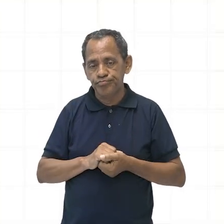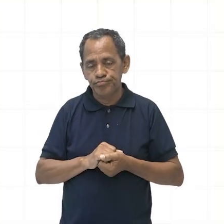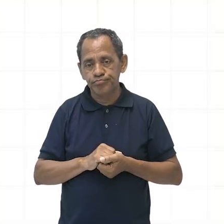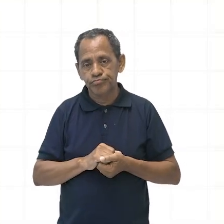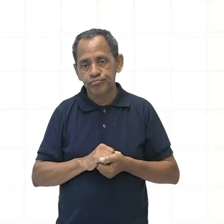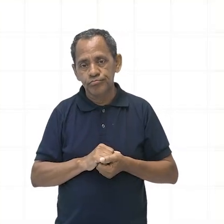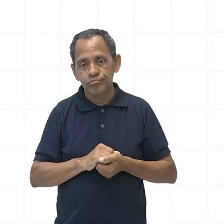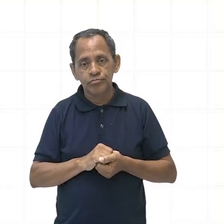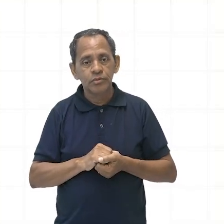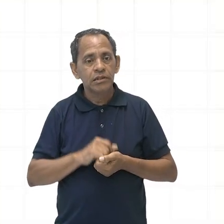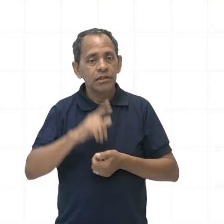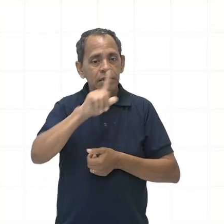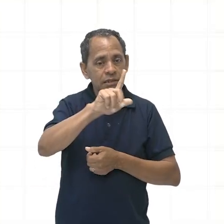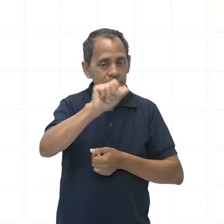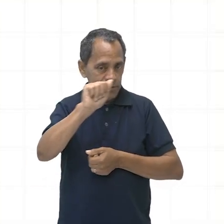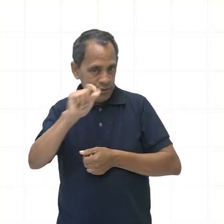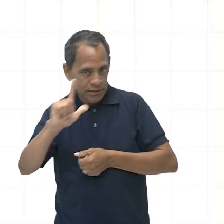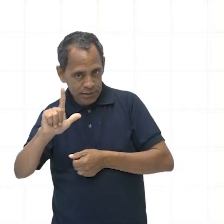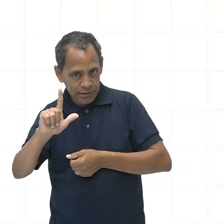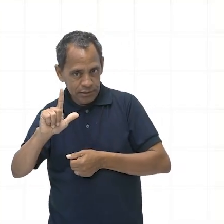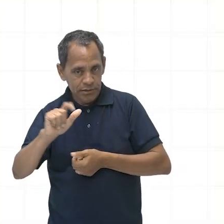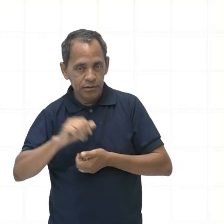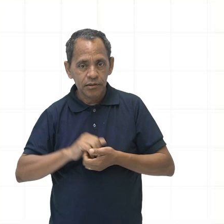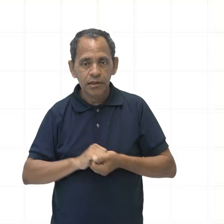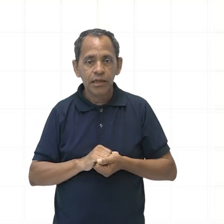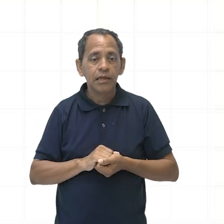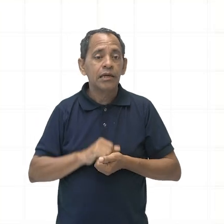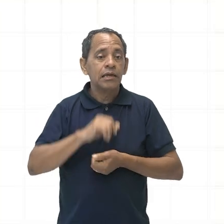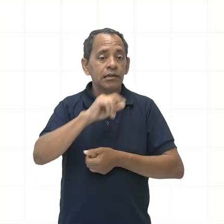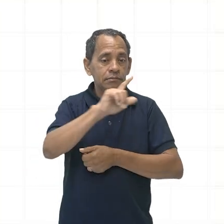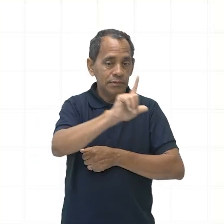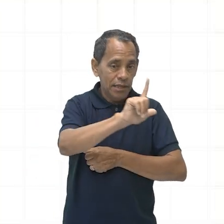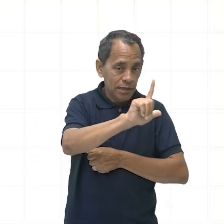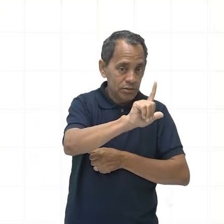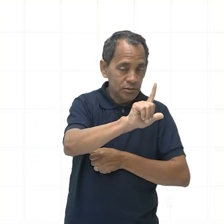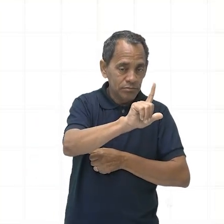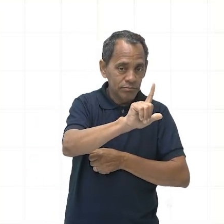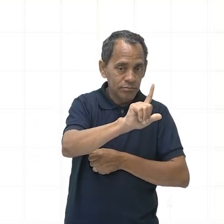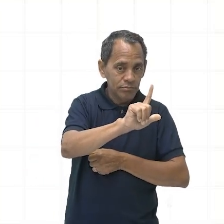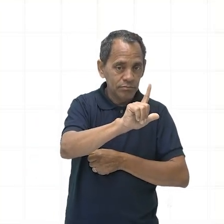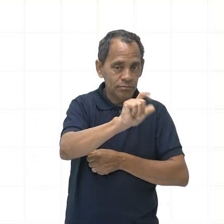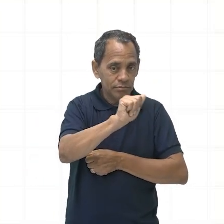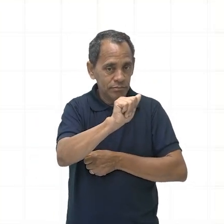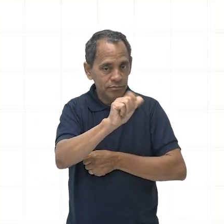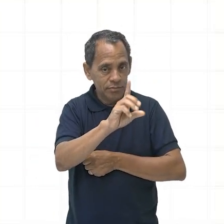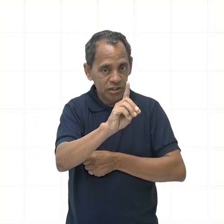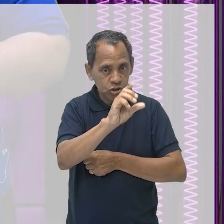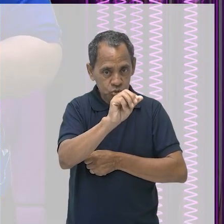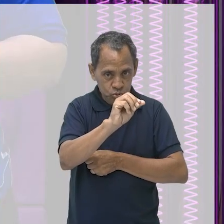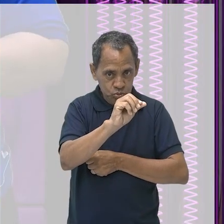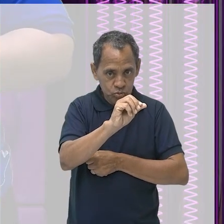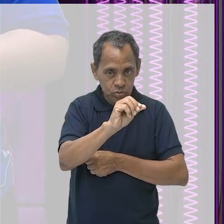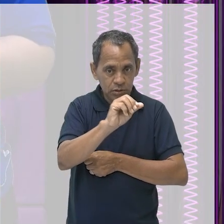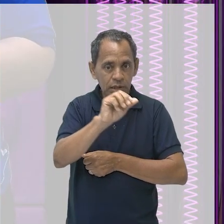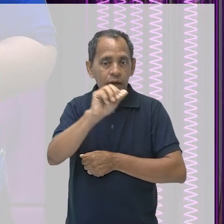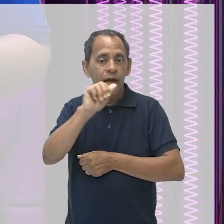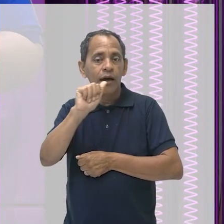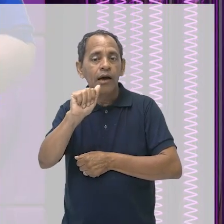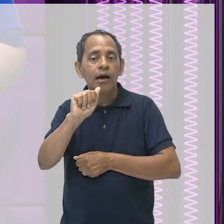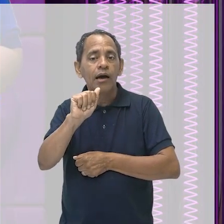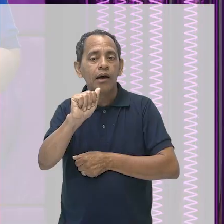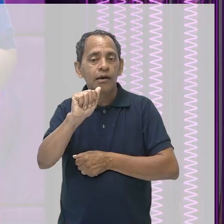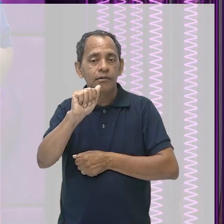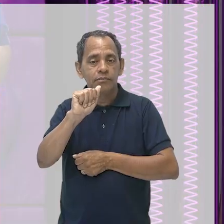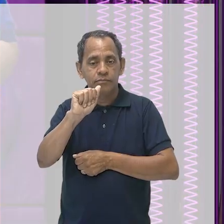semelhança LAL. Olha só. Nós vamos verificar agora mais um caso de semelhança, que